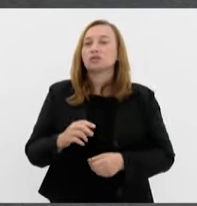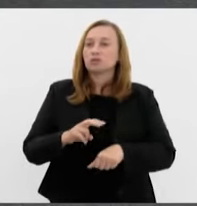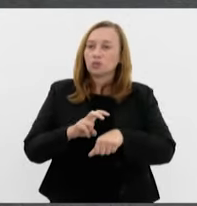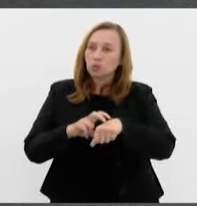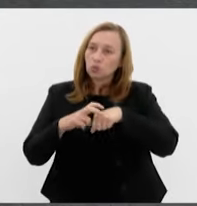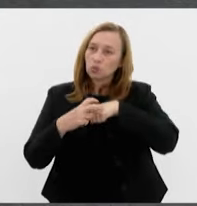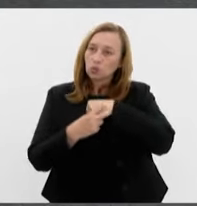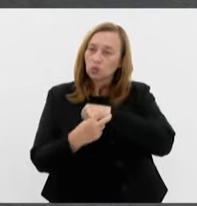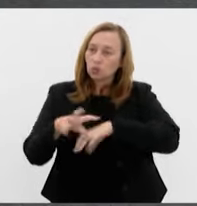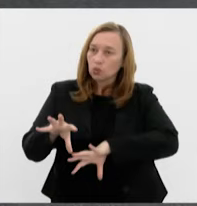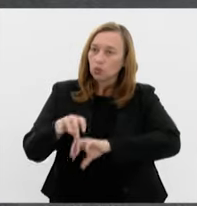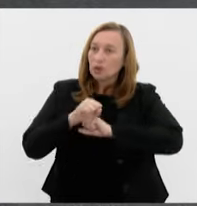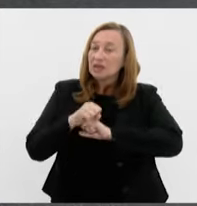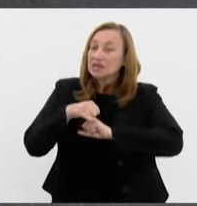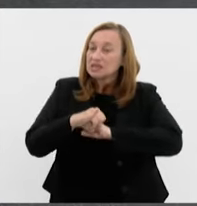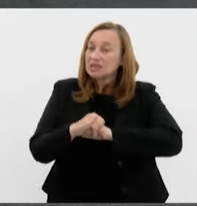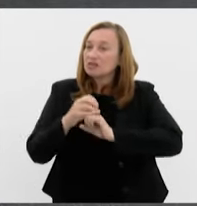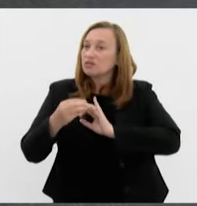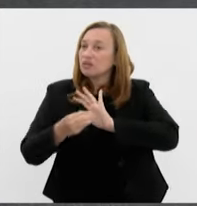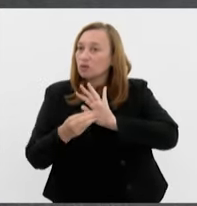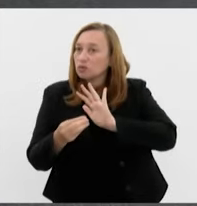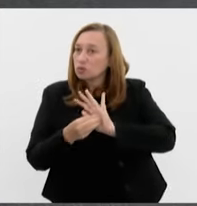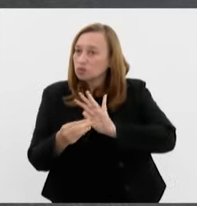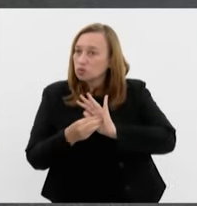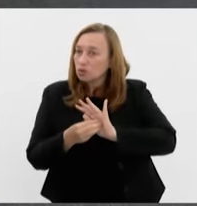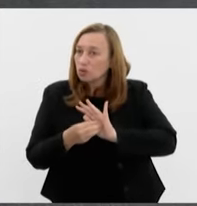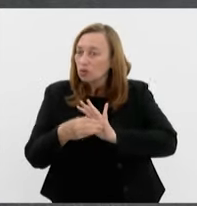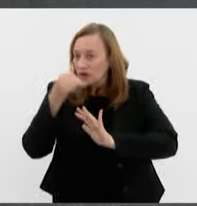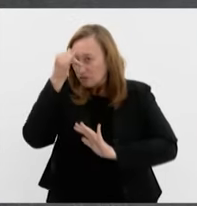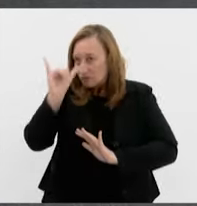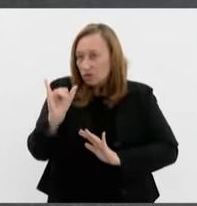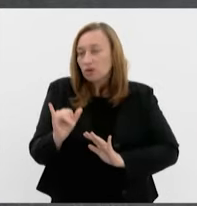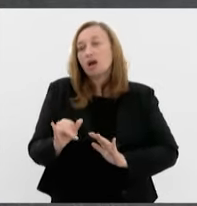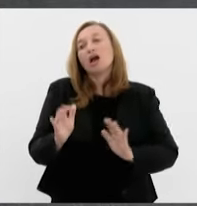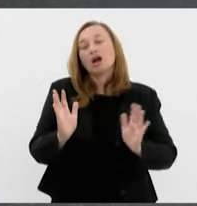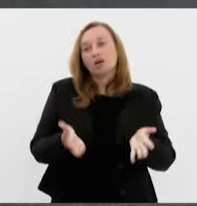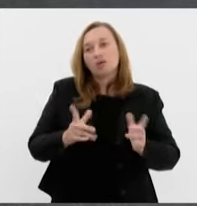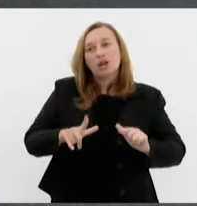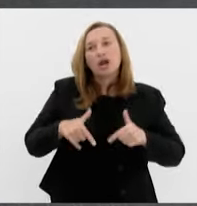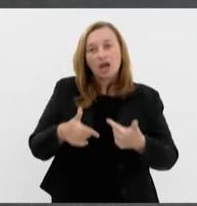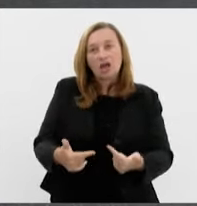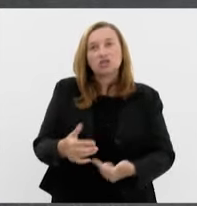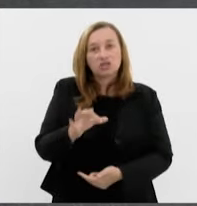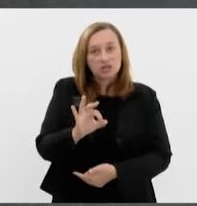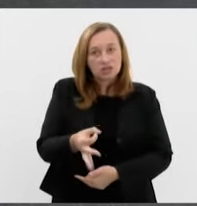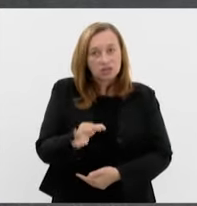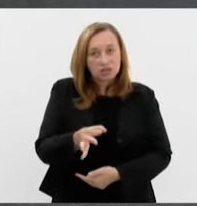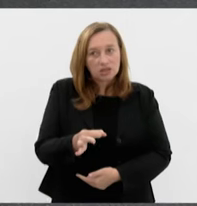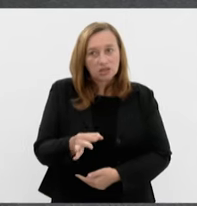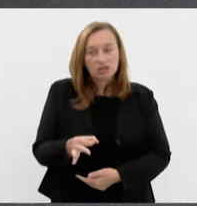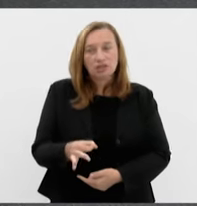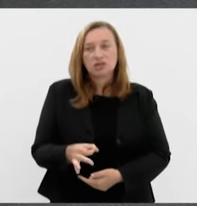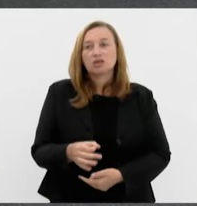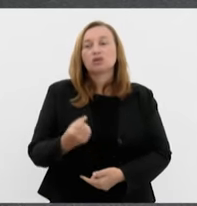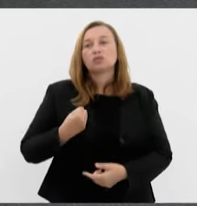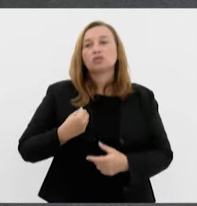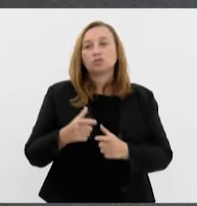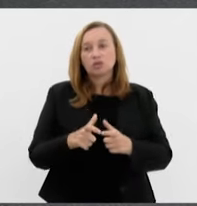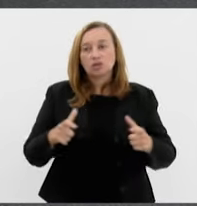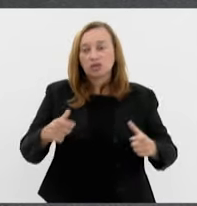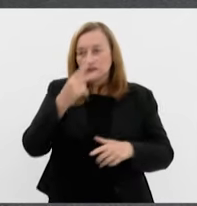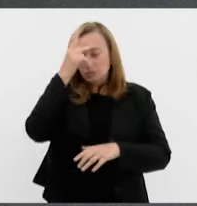porque se faltou a prevenção que agora a gente aja concretamente diante da maior epidemia de dengue da